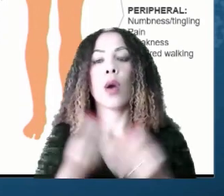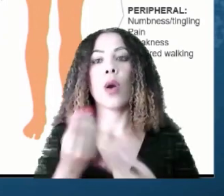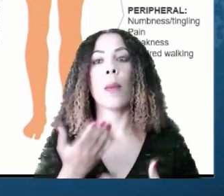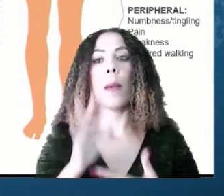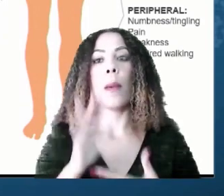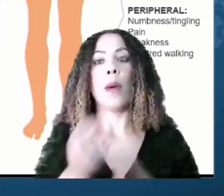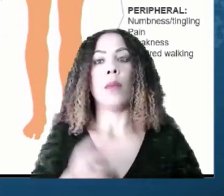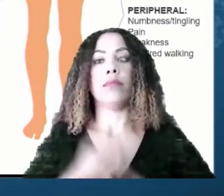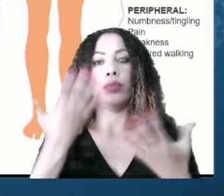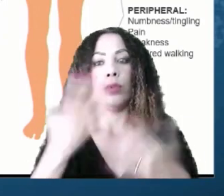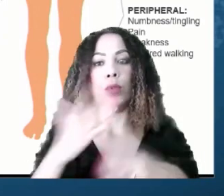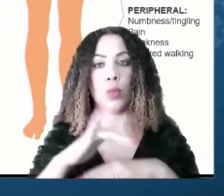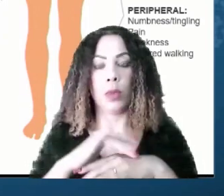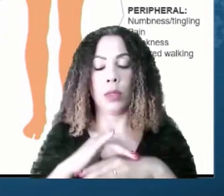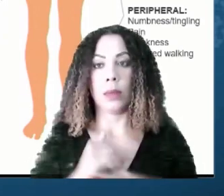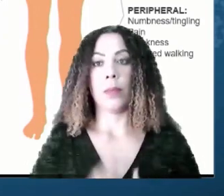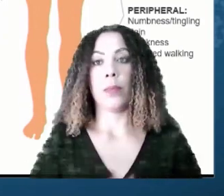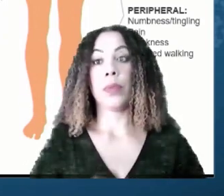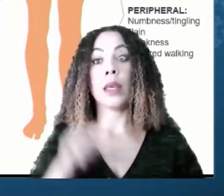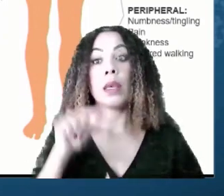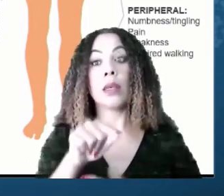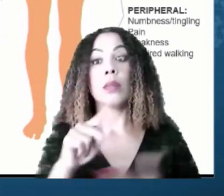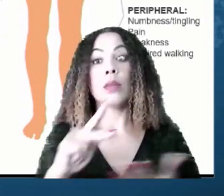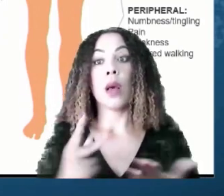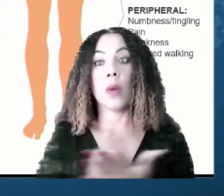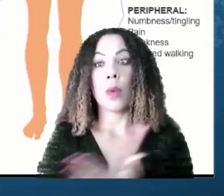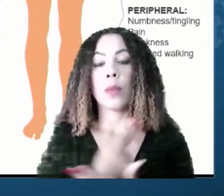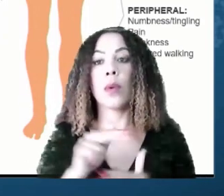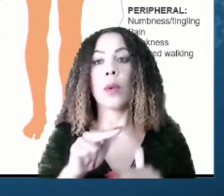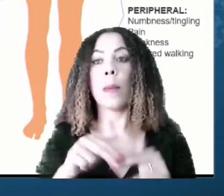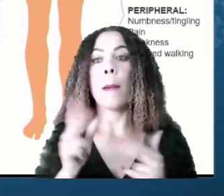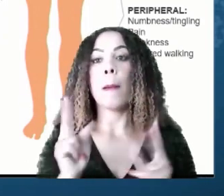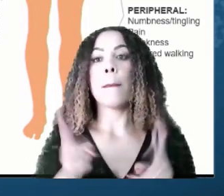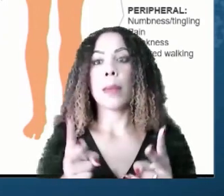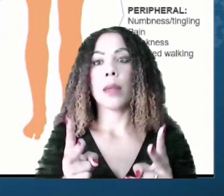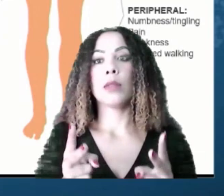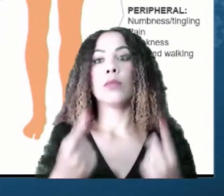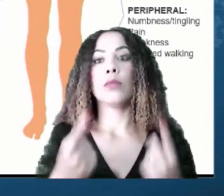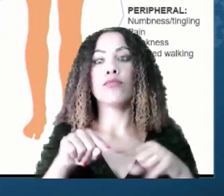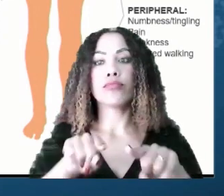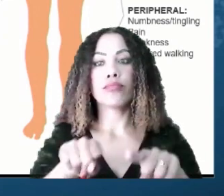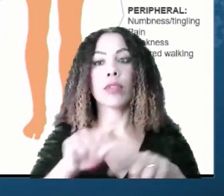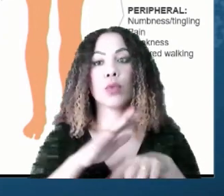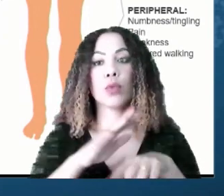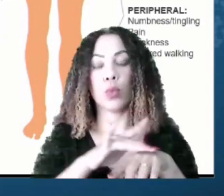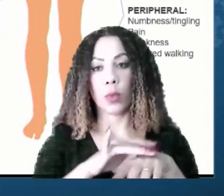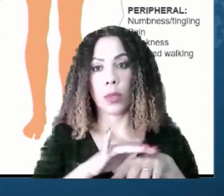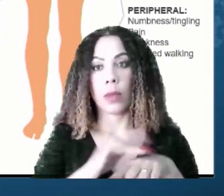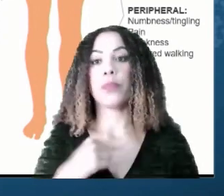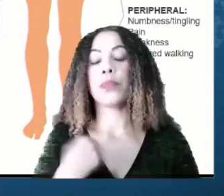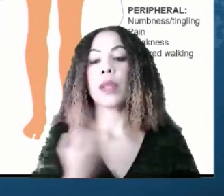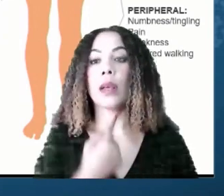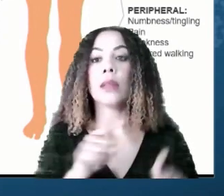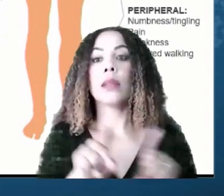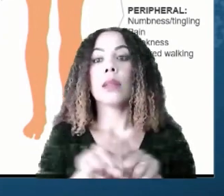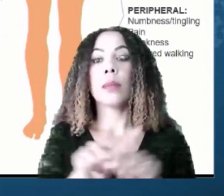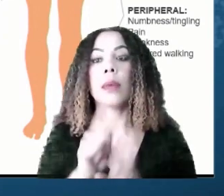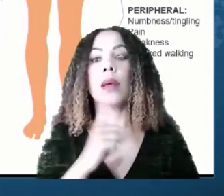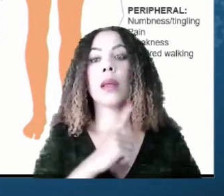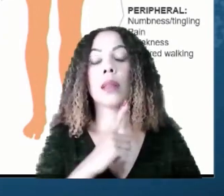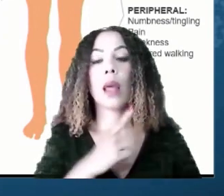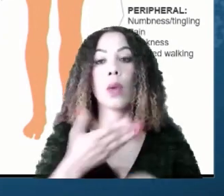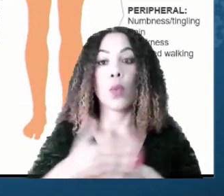doença. Isso são causados pelo mesmo mecanismo de doença e a gente também tem um ensaio